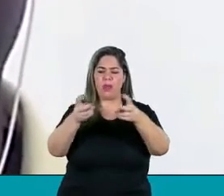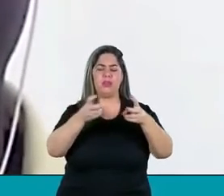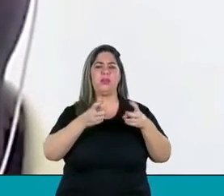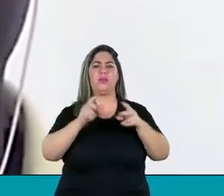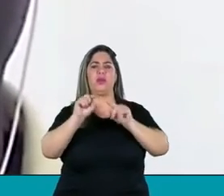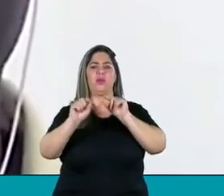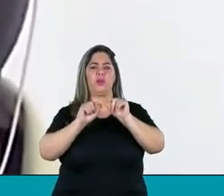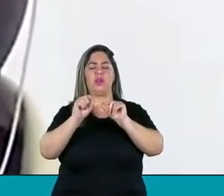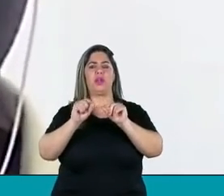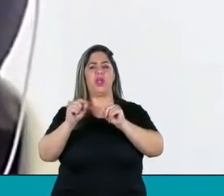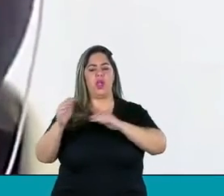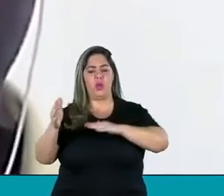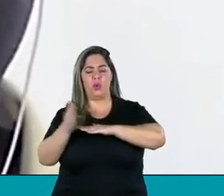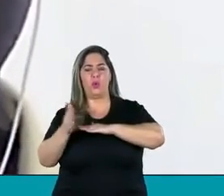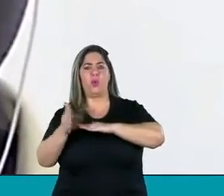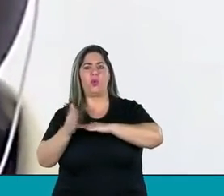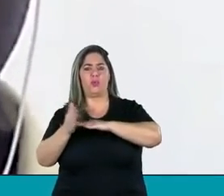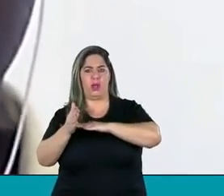ciência contemporânea.